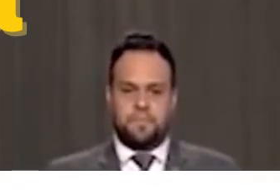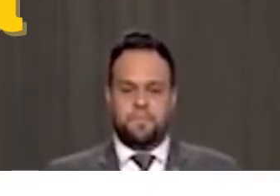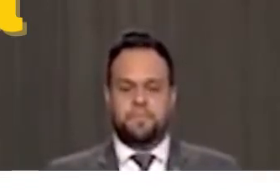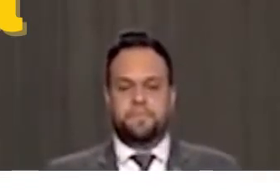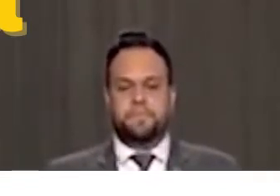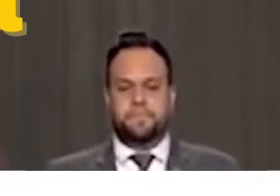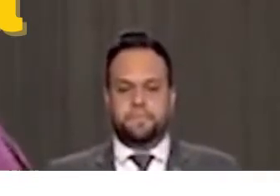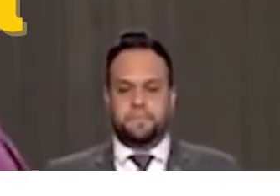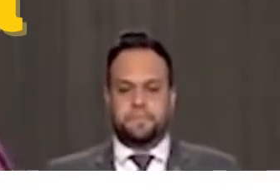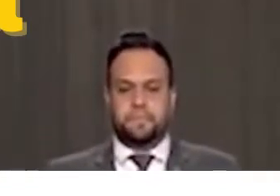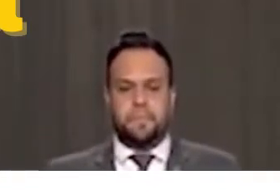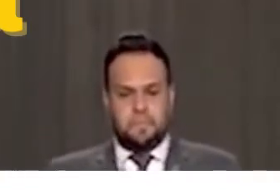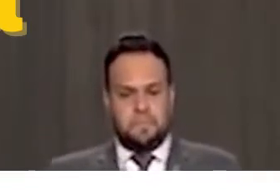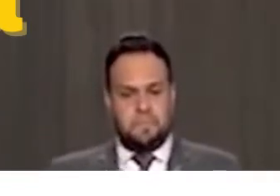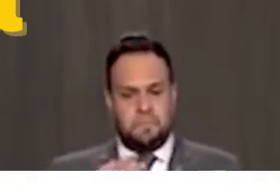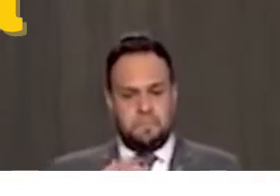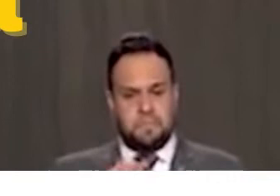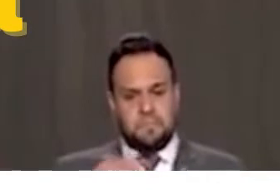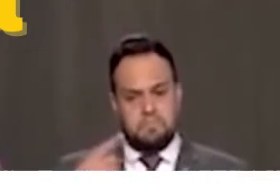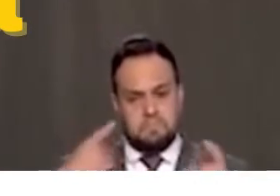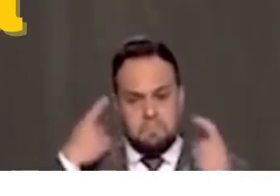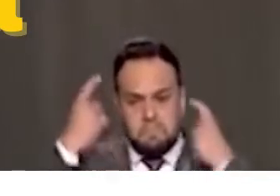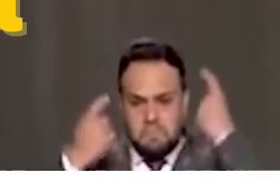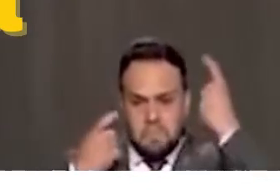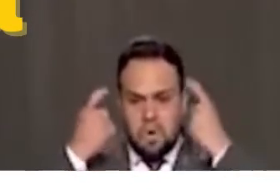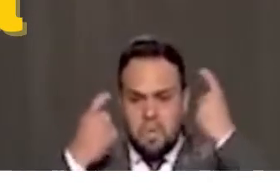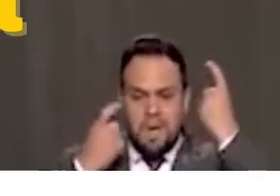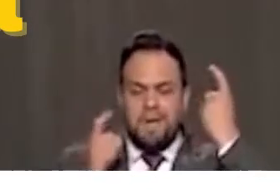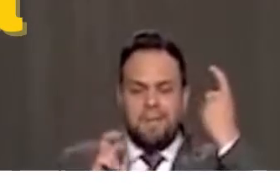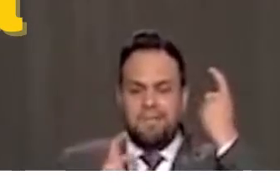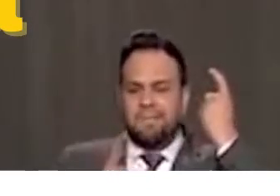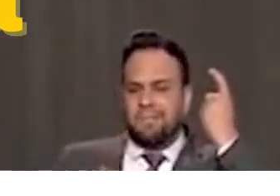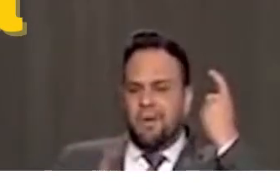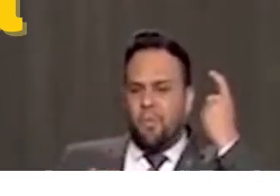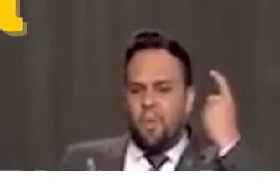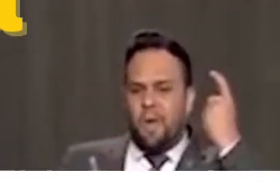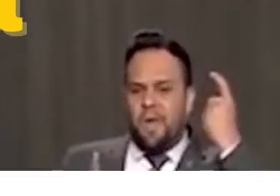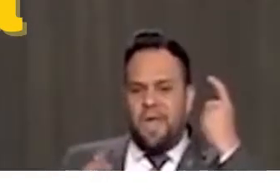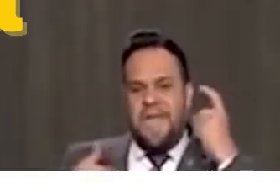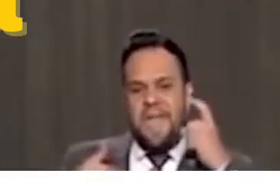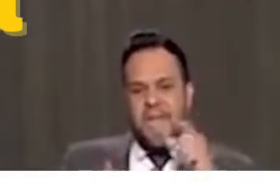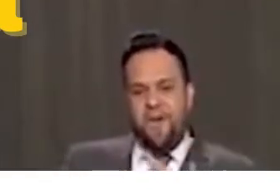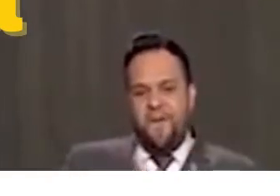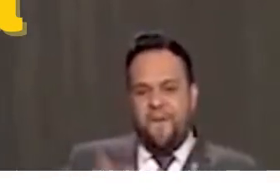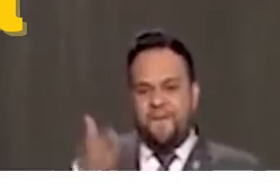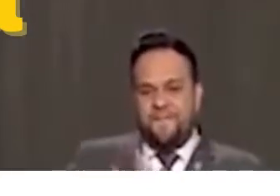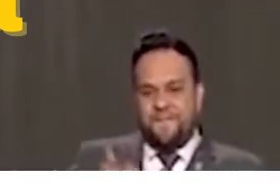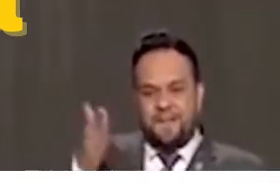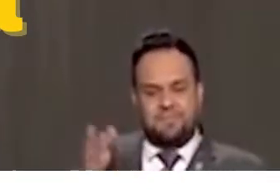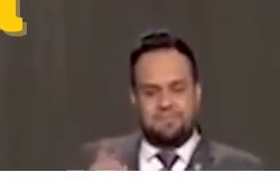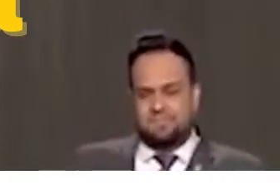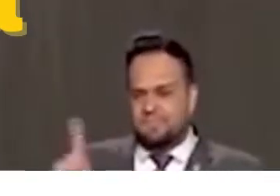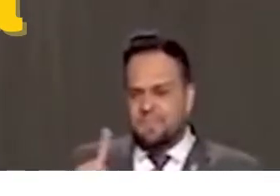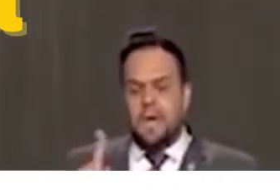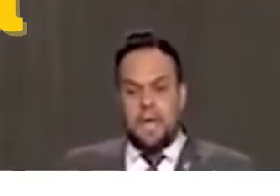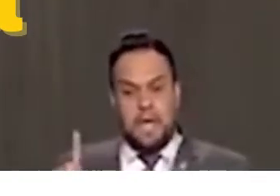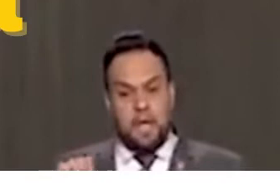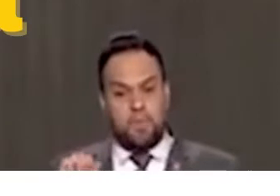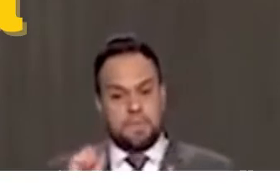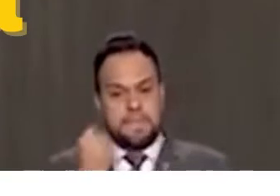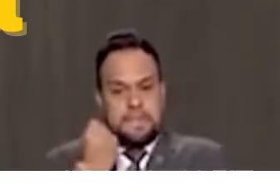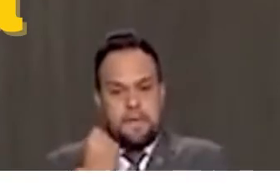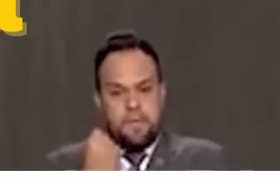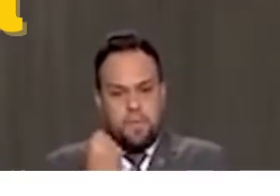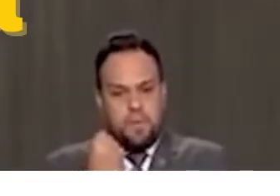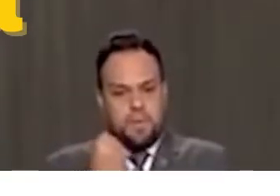Jovem Pan, se você quiser falar alguma coisa, depois eu queria perguntar se há uma preocupação com o ano de campanha, que o senhor tem recorrentemente quadros de segurança em relação ao problema da Senado, da